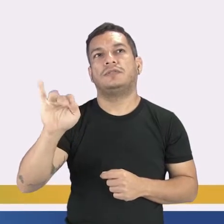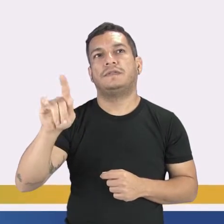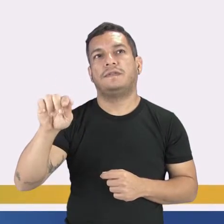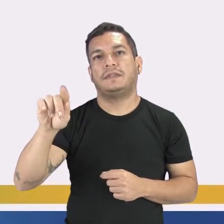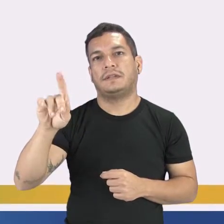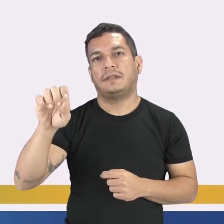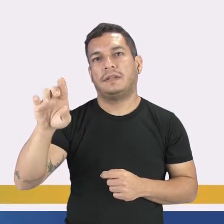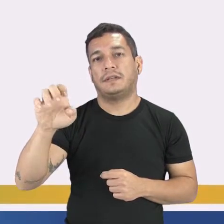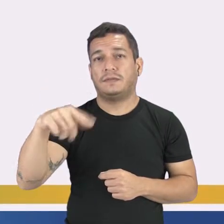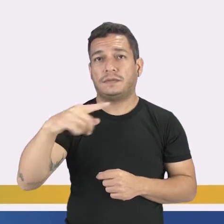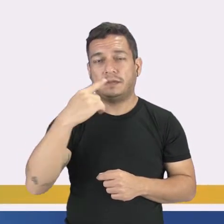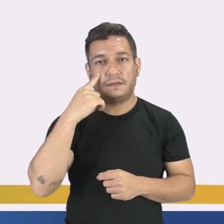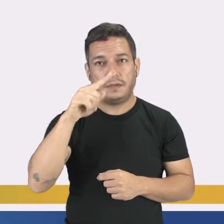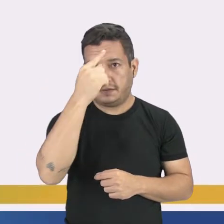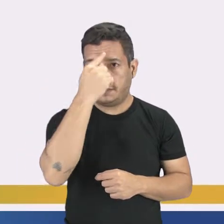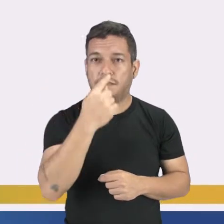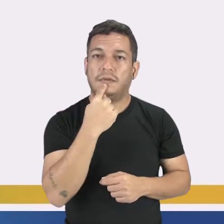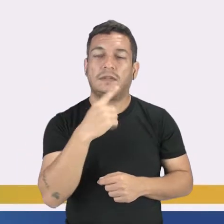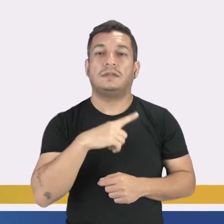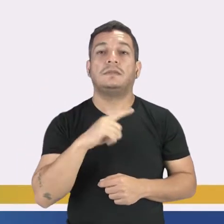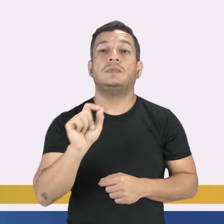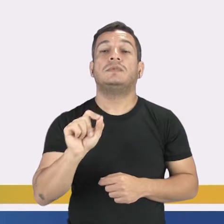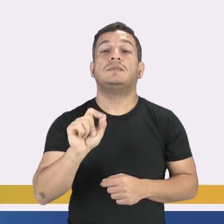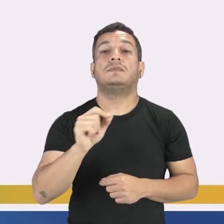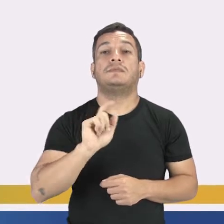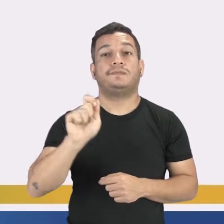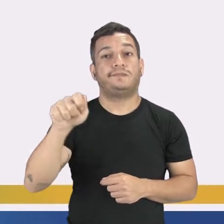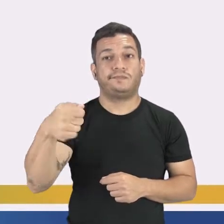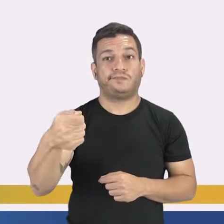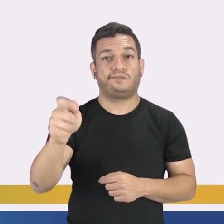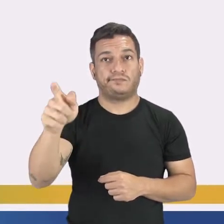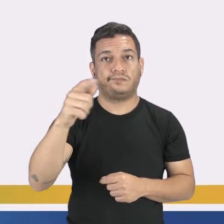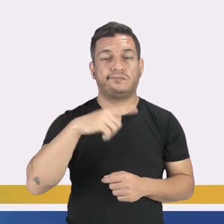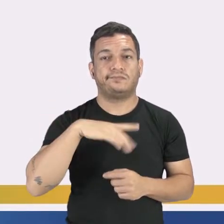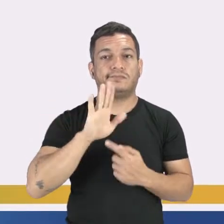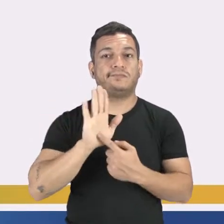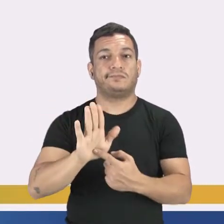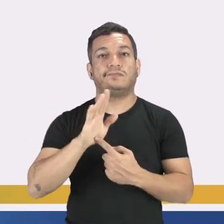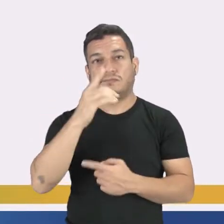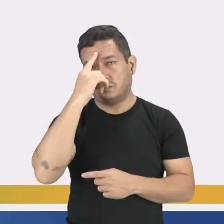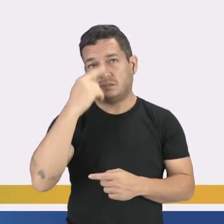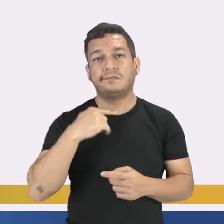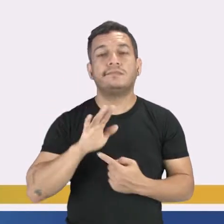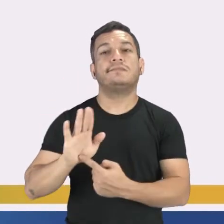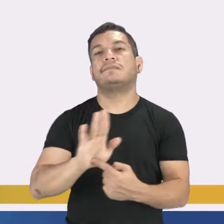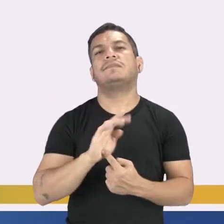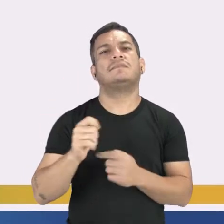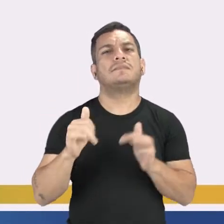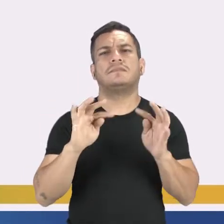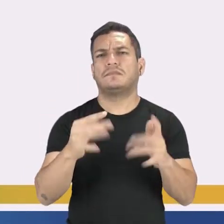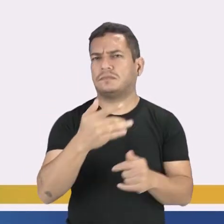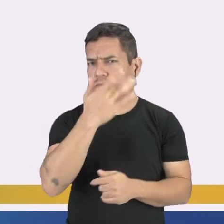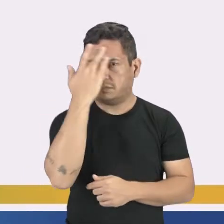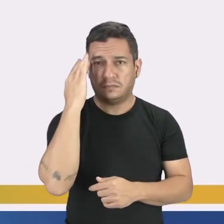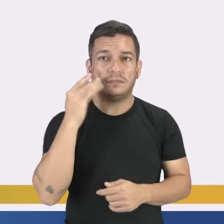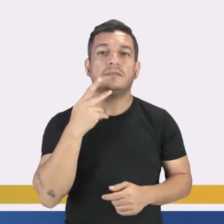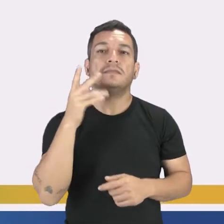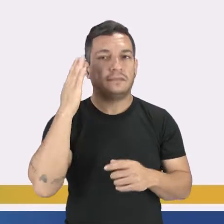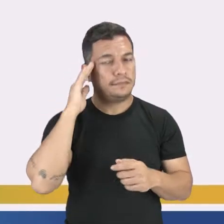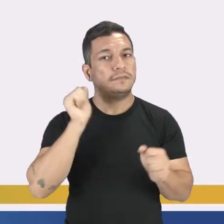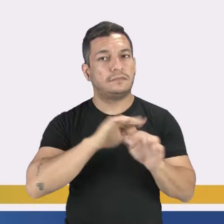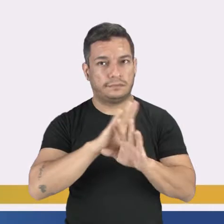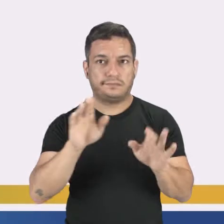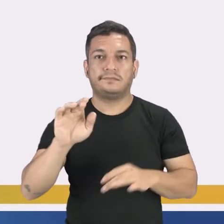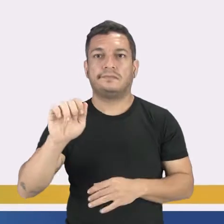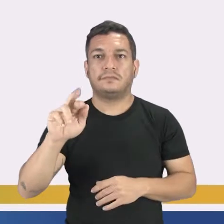na imagem aí, nós temos o símbolo, e se você mostrar para quase todas as pessoas, vão entender sim que é de